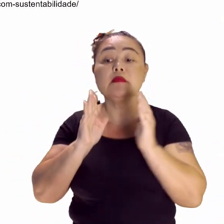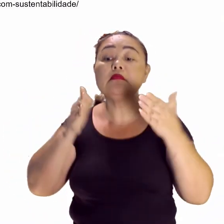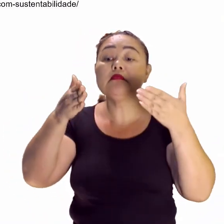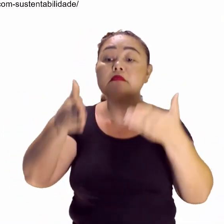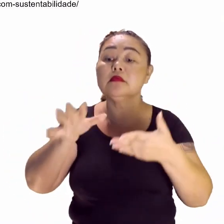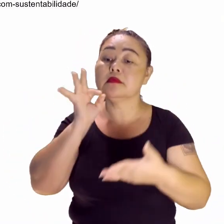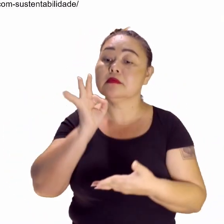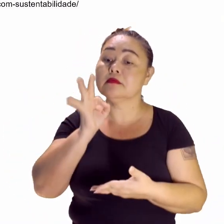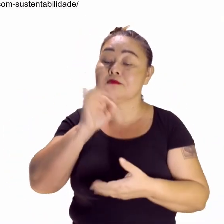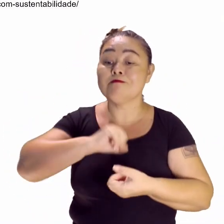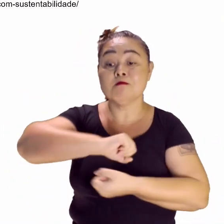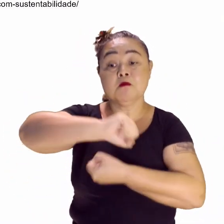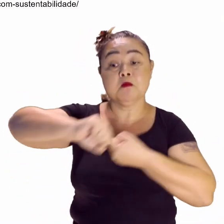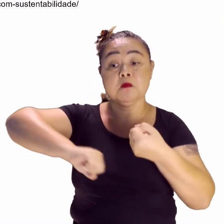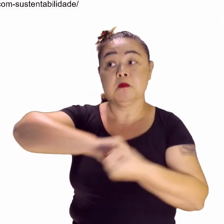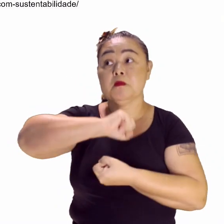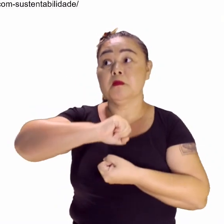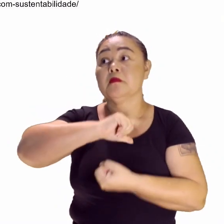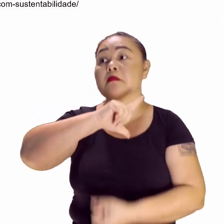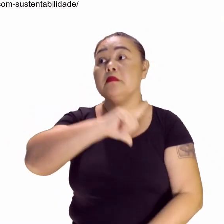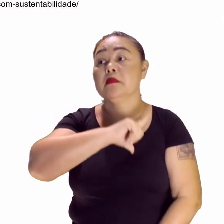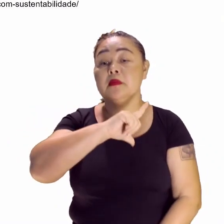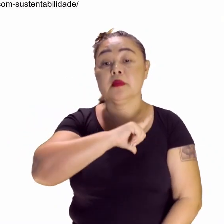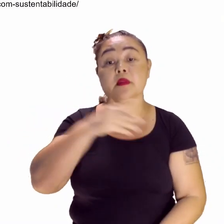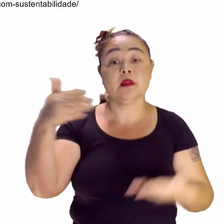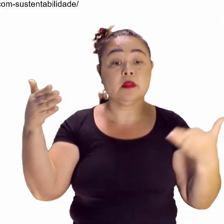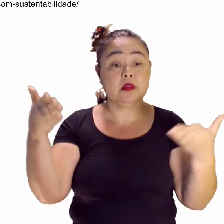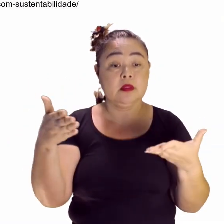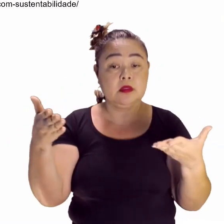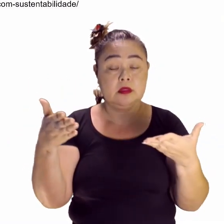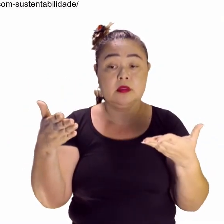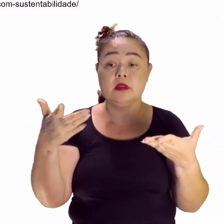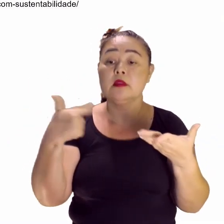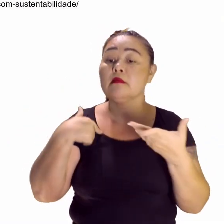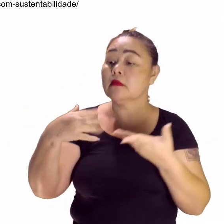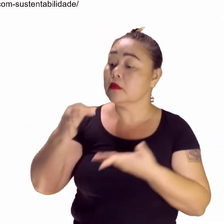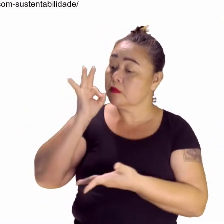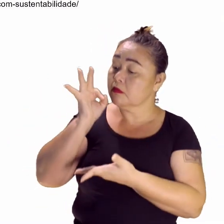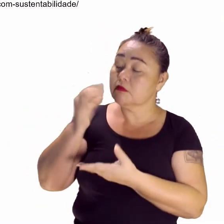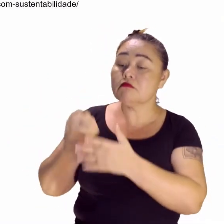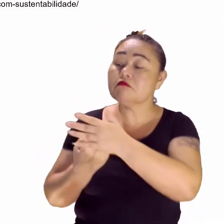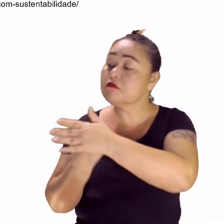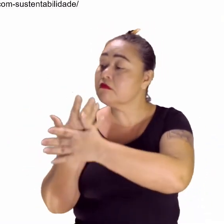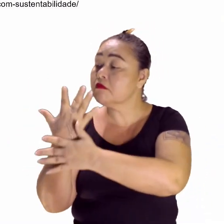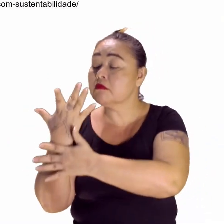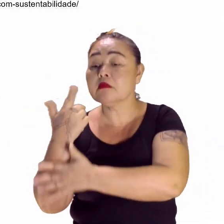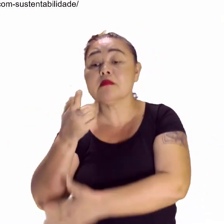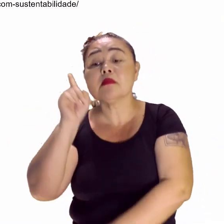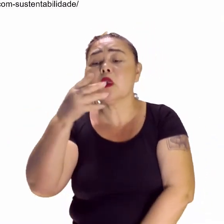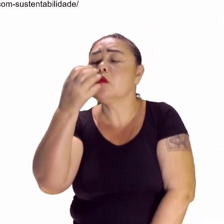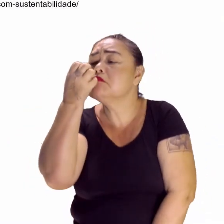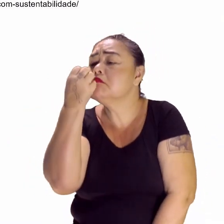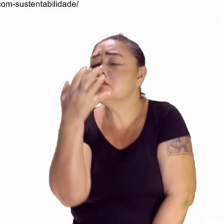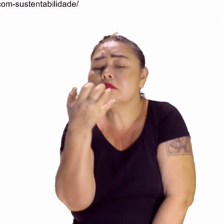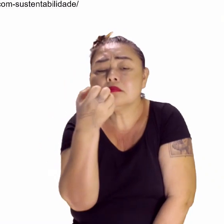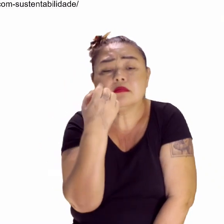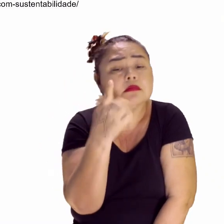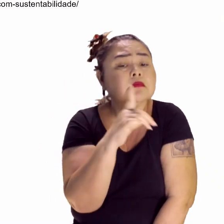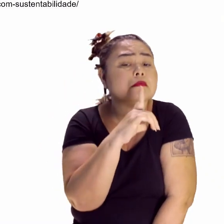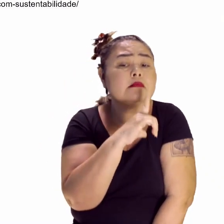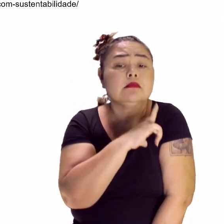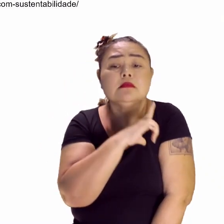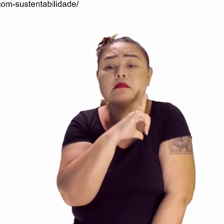com sustentabilidade então assim hoje essa produção do café o café é tão bom né que está presente aí